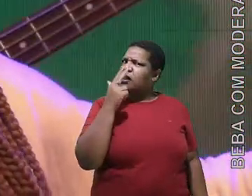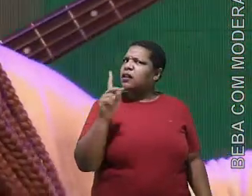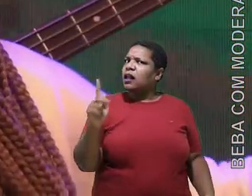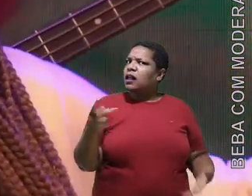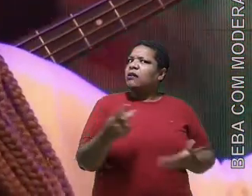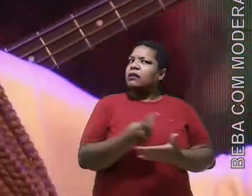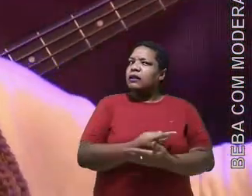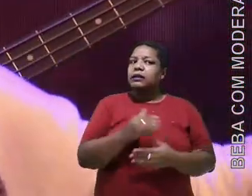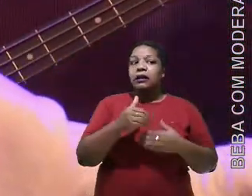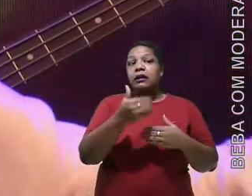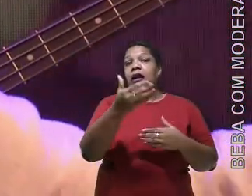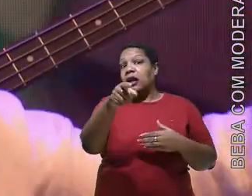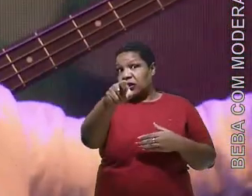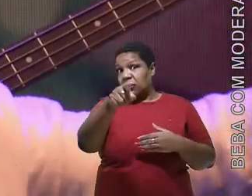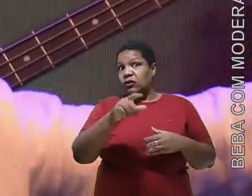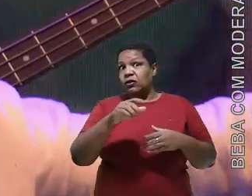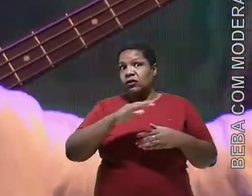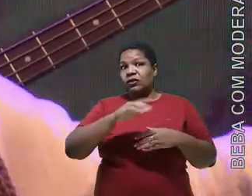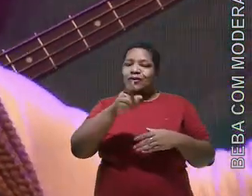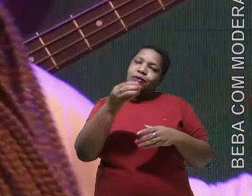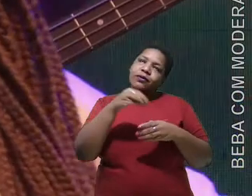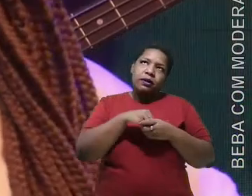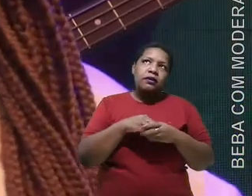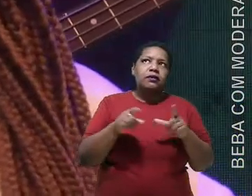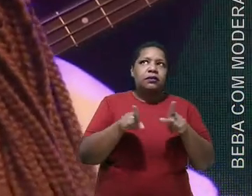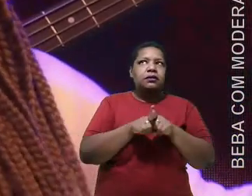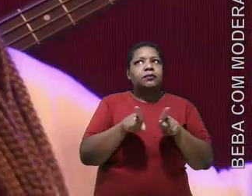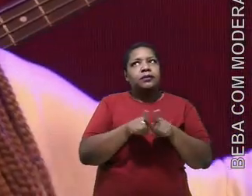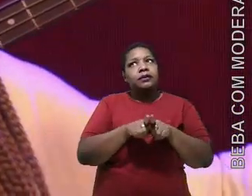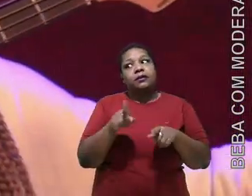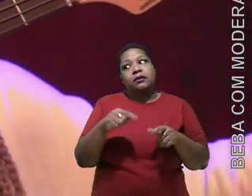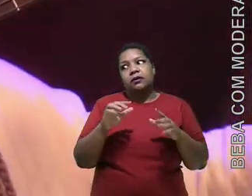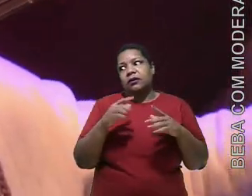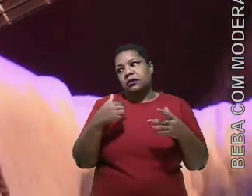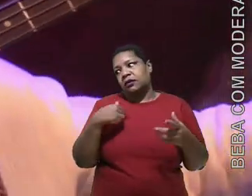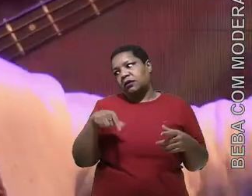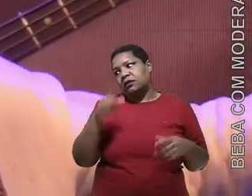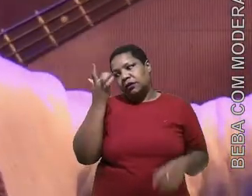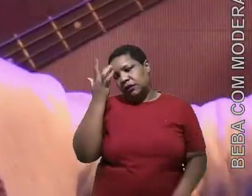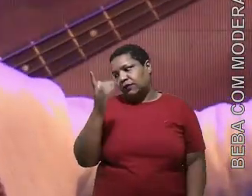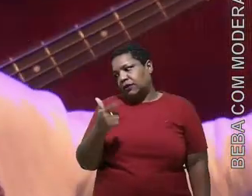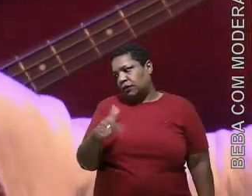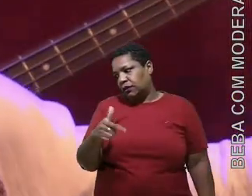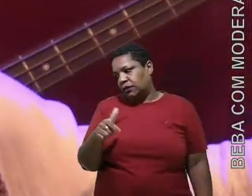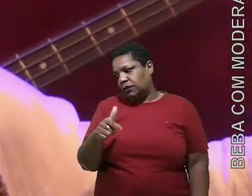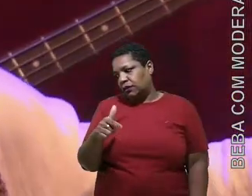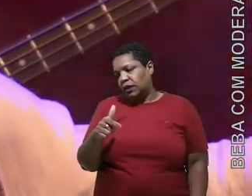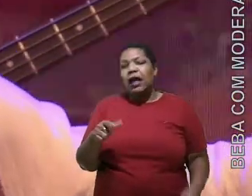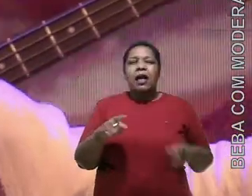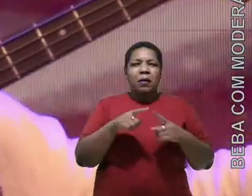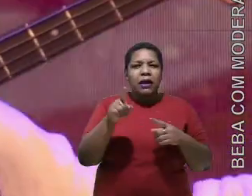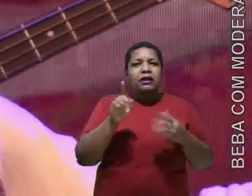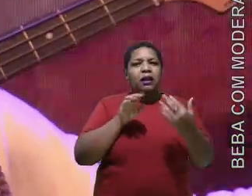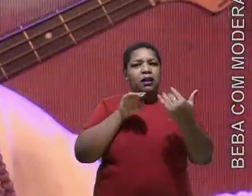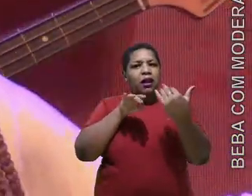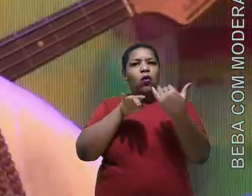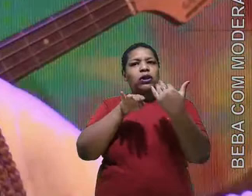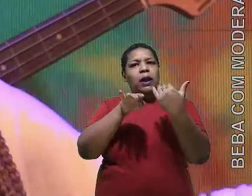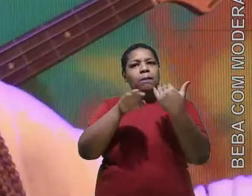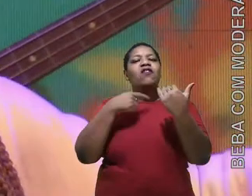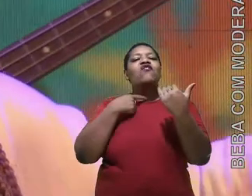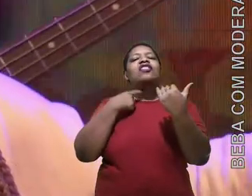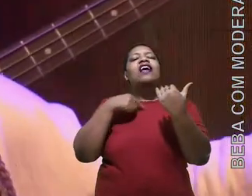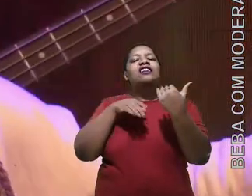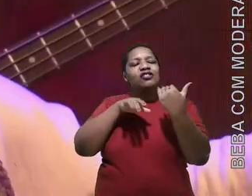acontecido do lado de fora aí do seu computador que a gente dentro da minha vida não tá fácil mas tem caminhado na contramão dessa minha